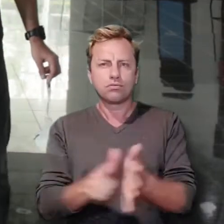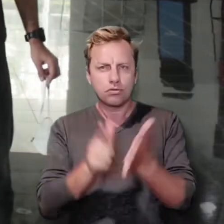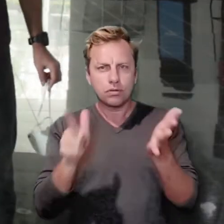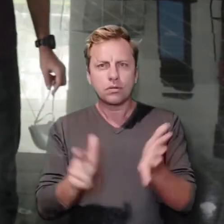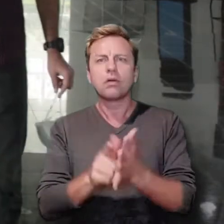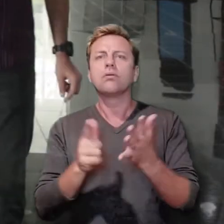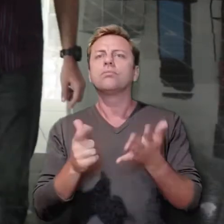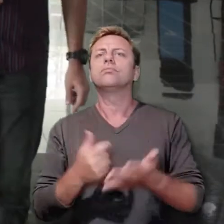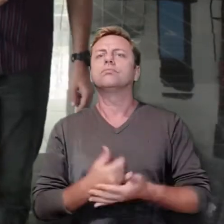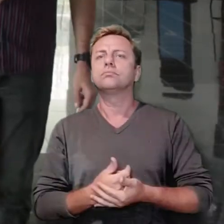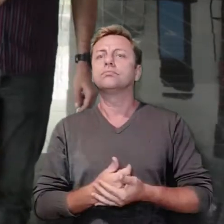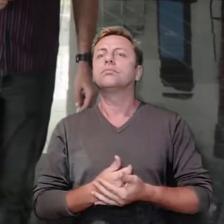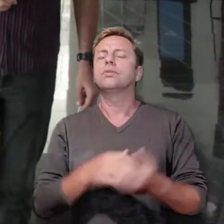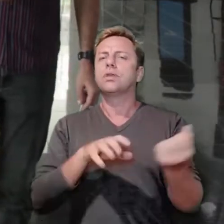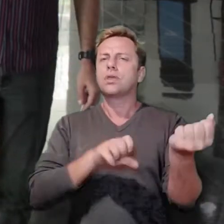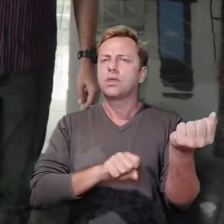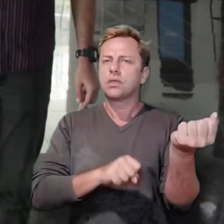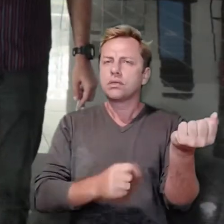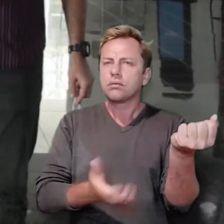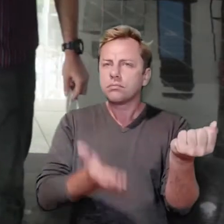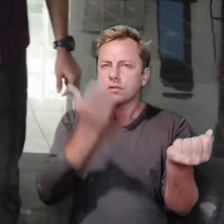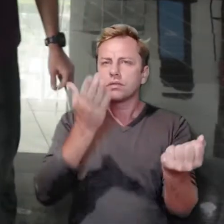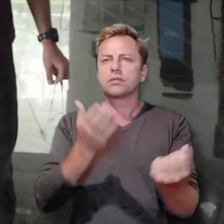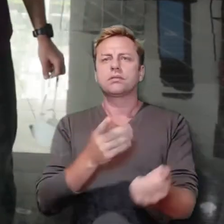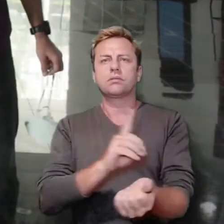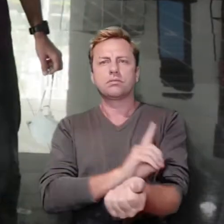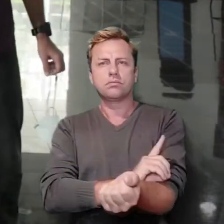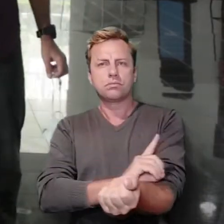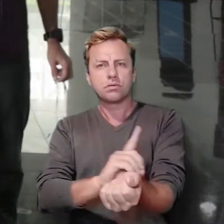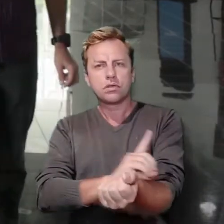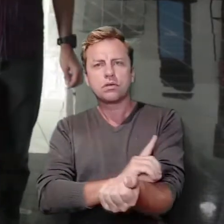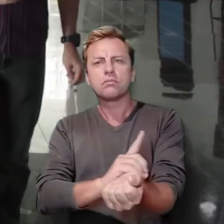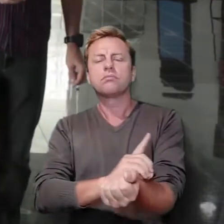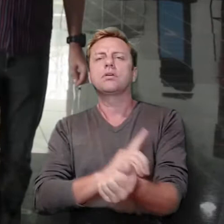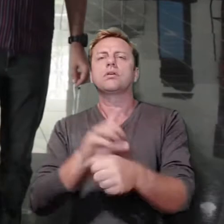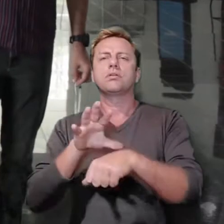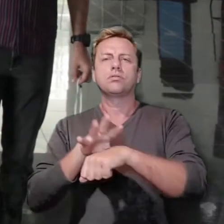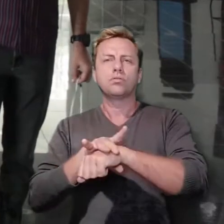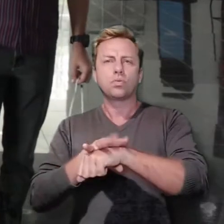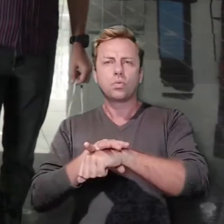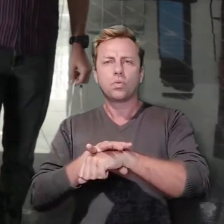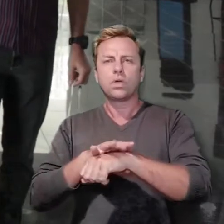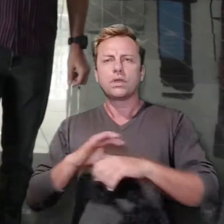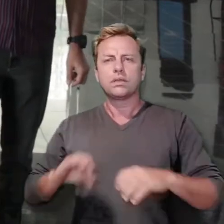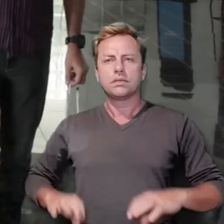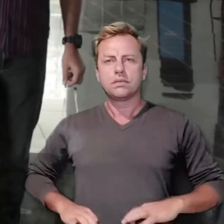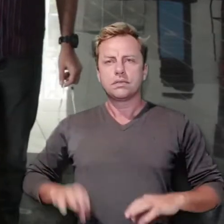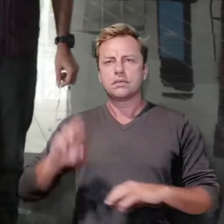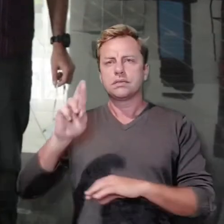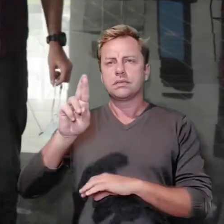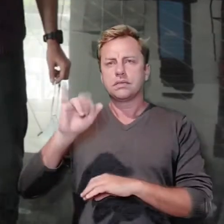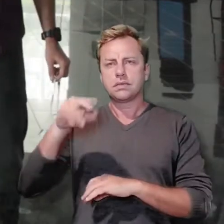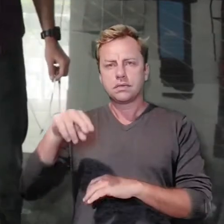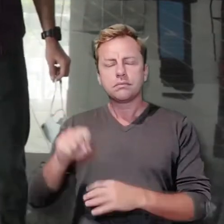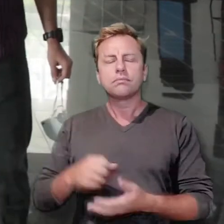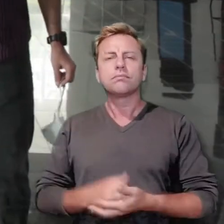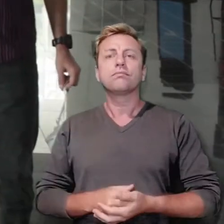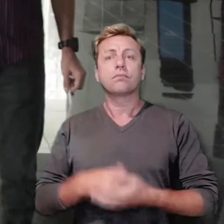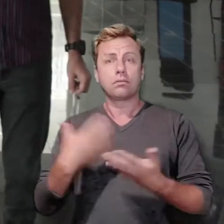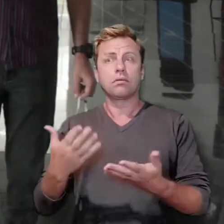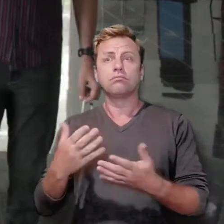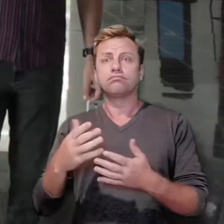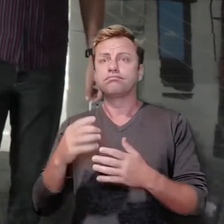nos jornais, que hipertensão, diabetes, doença renal tornam